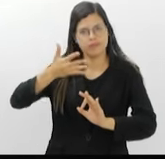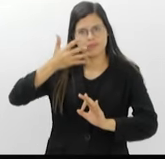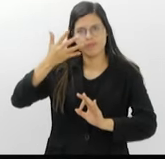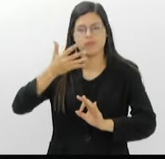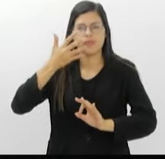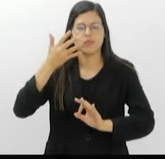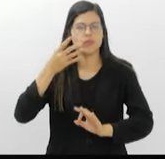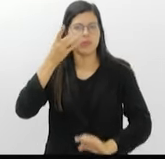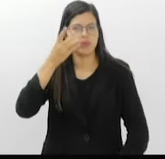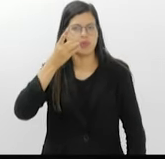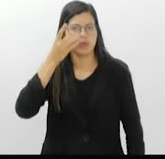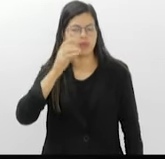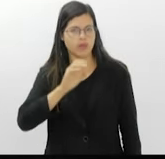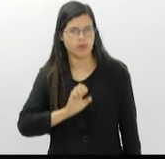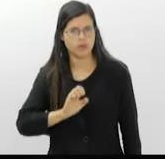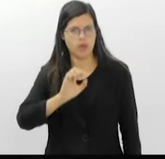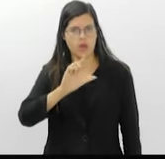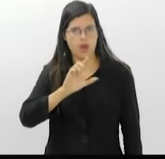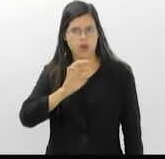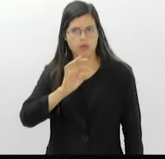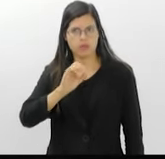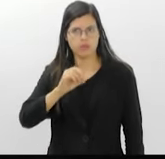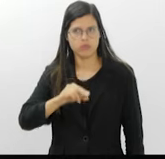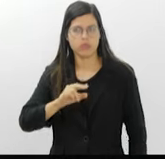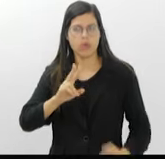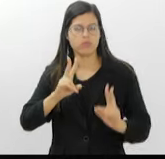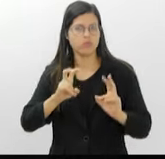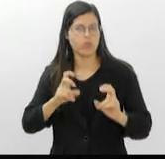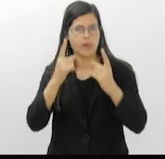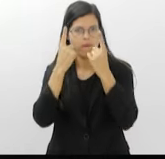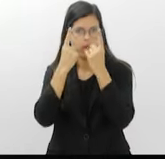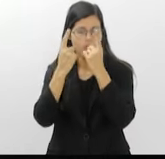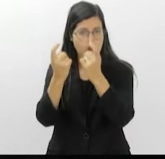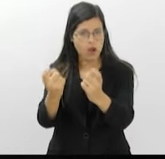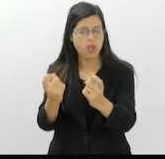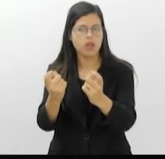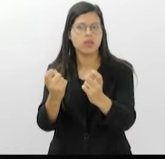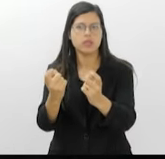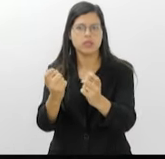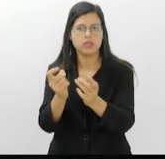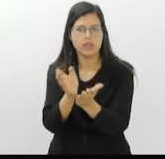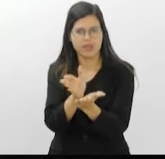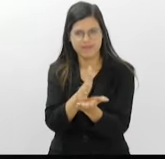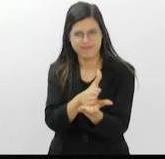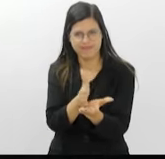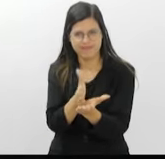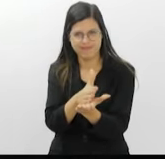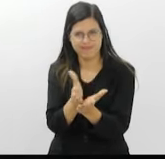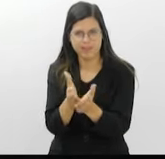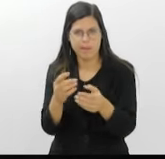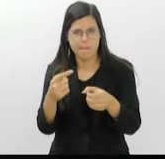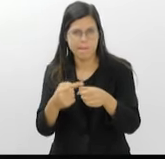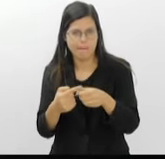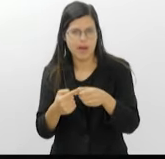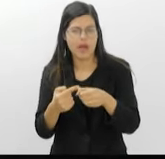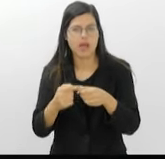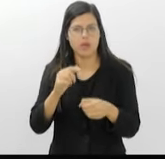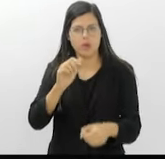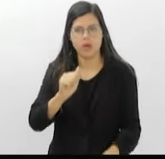Cristo da violência que reina na divisa de Austin com